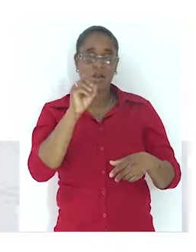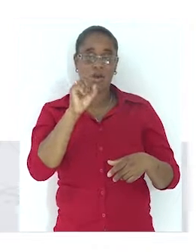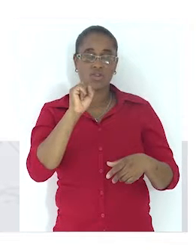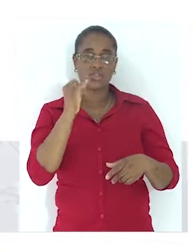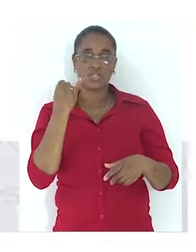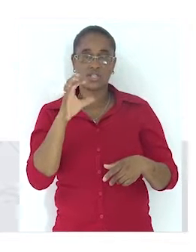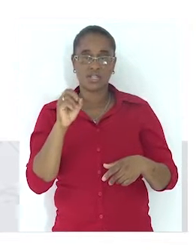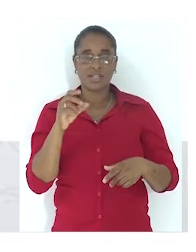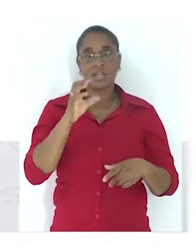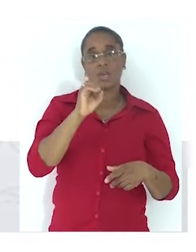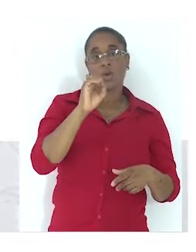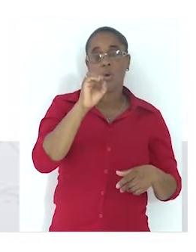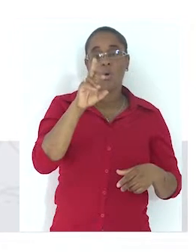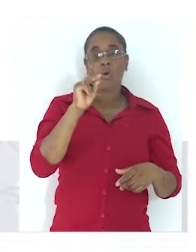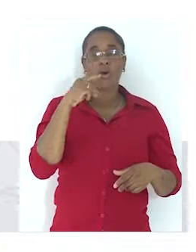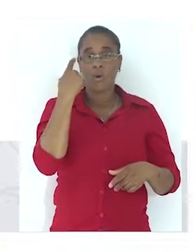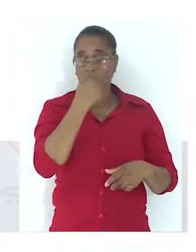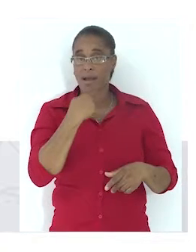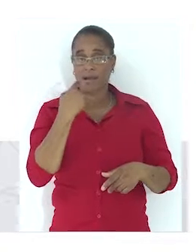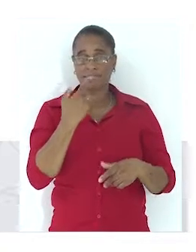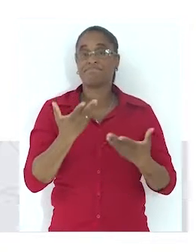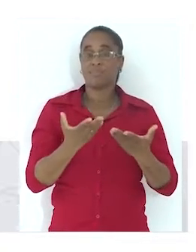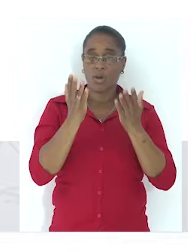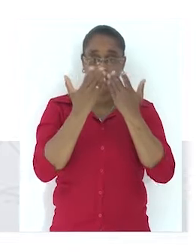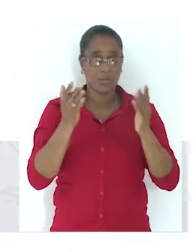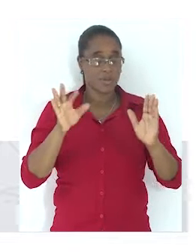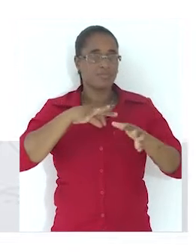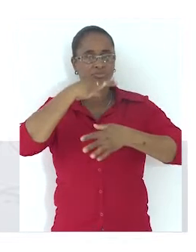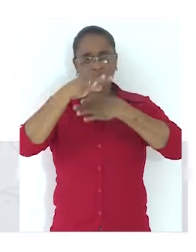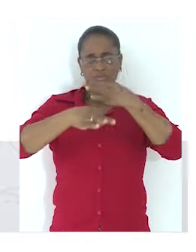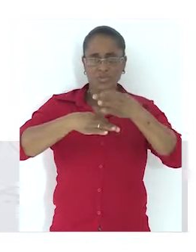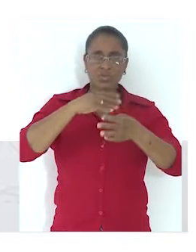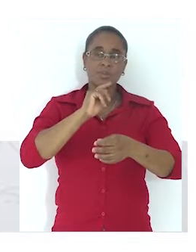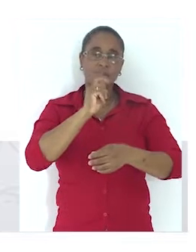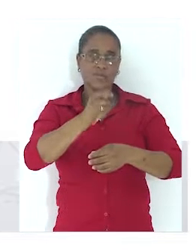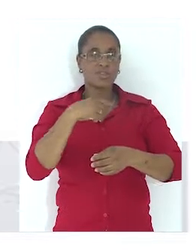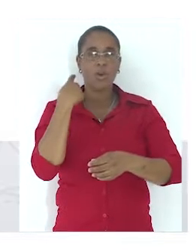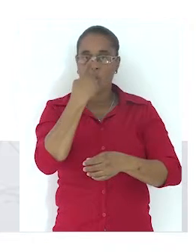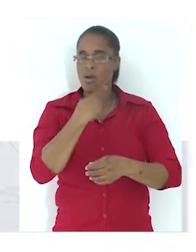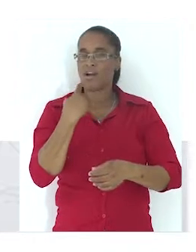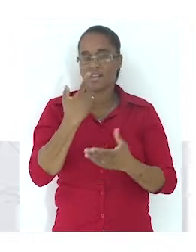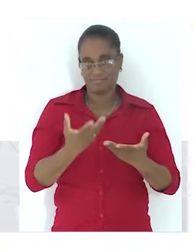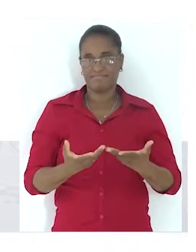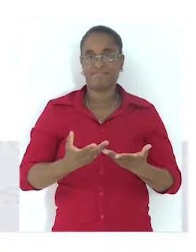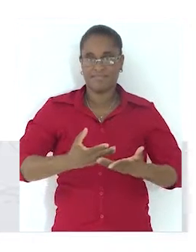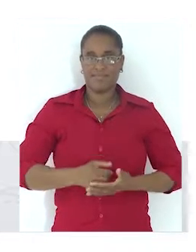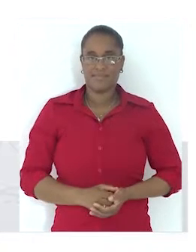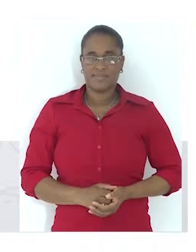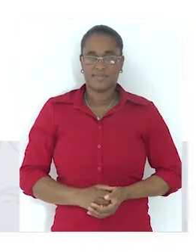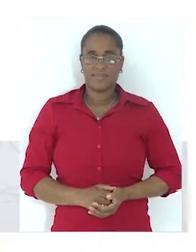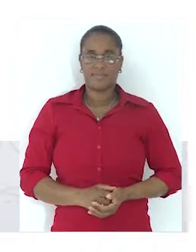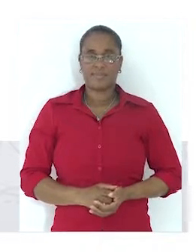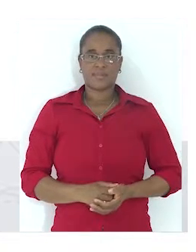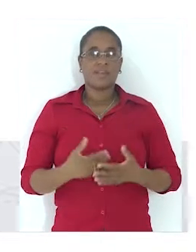a natureza do discurso de uma entrevista é oral. Portanto, é um discurso oral.